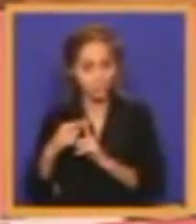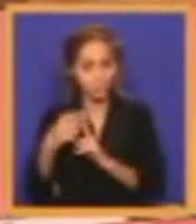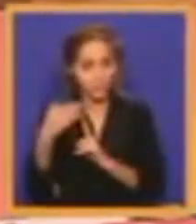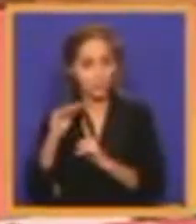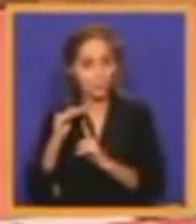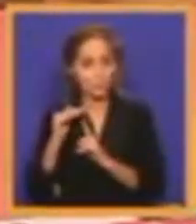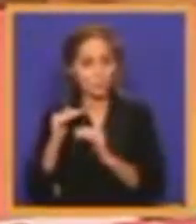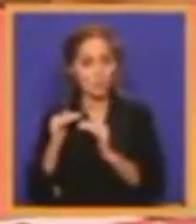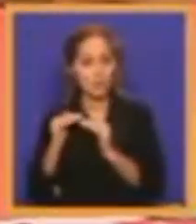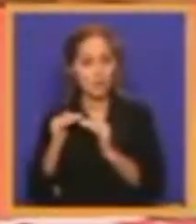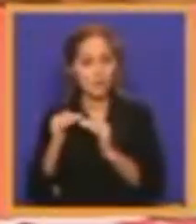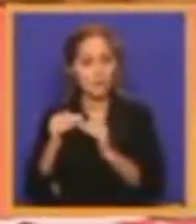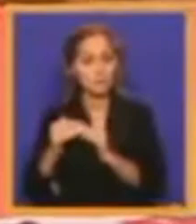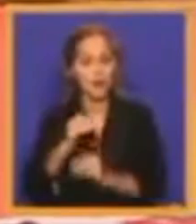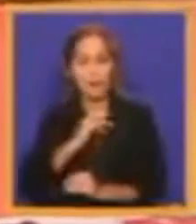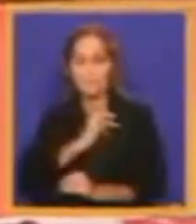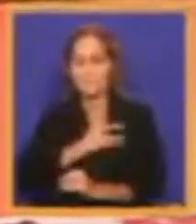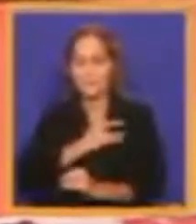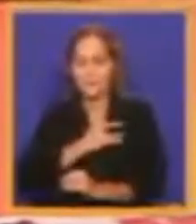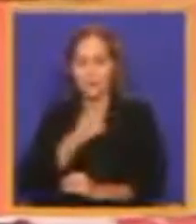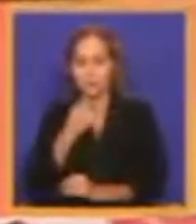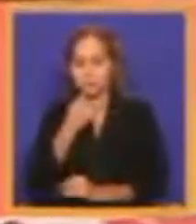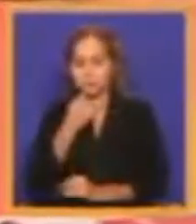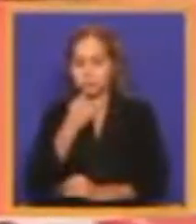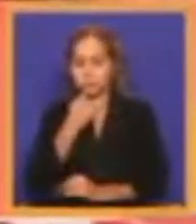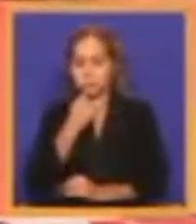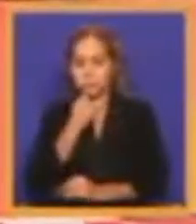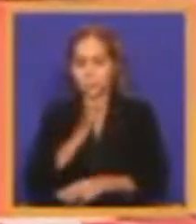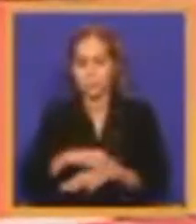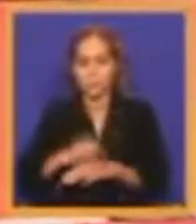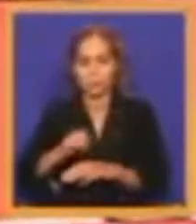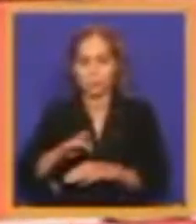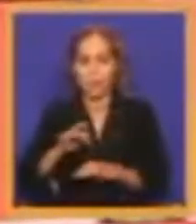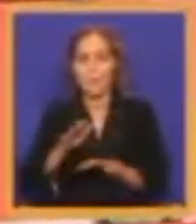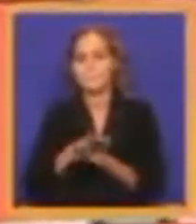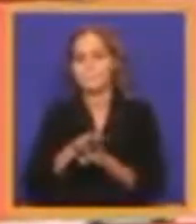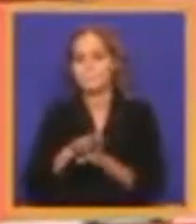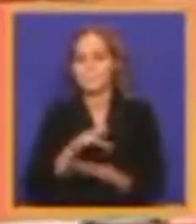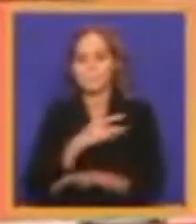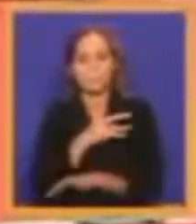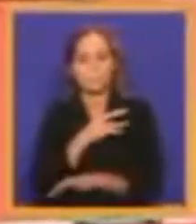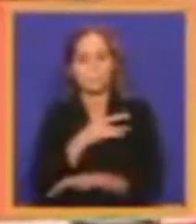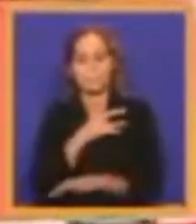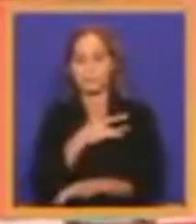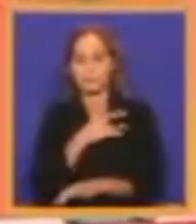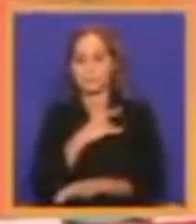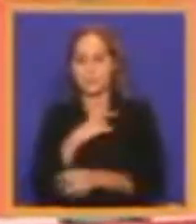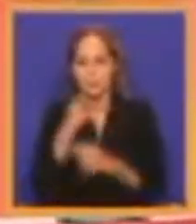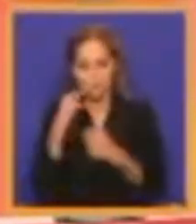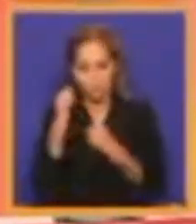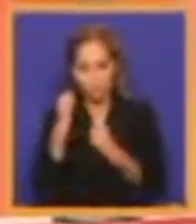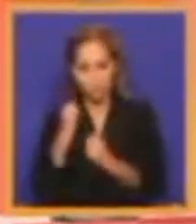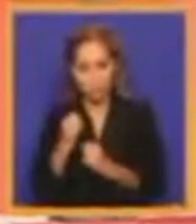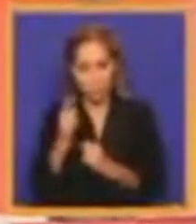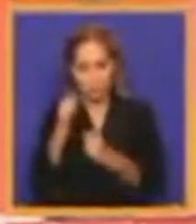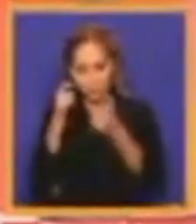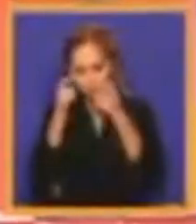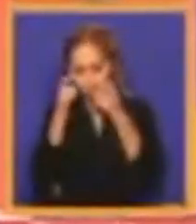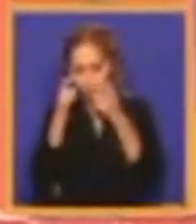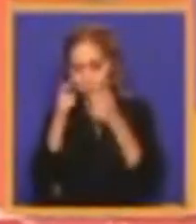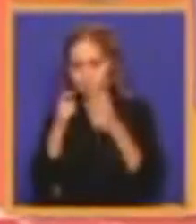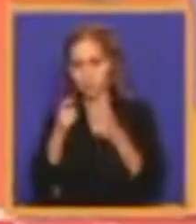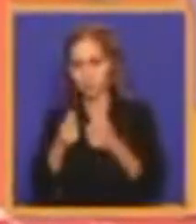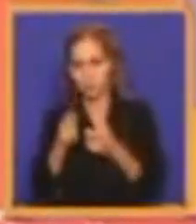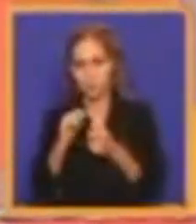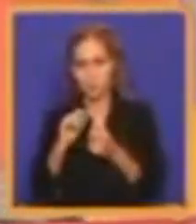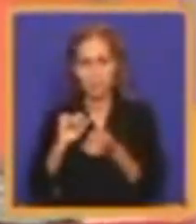num período profundamente apaixonado. Portanto, vão ser peixes apaixonados, intensos, concentrados,